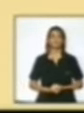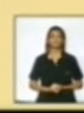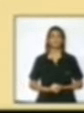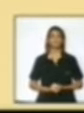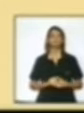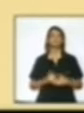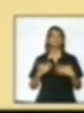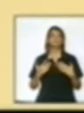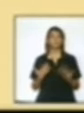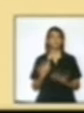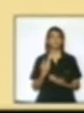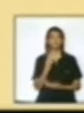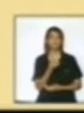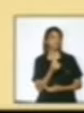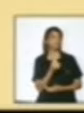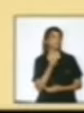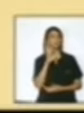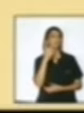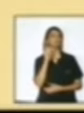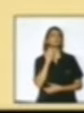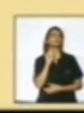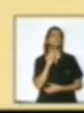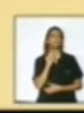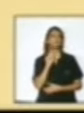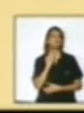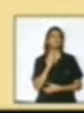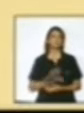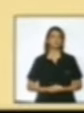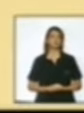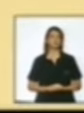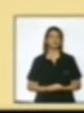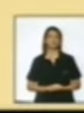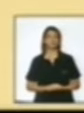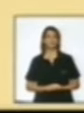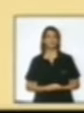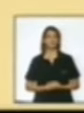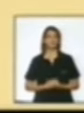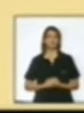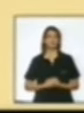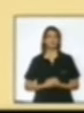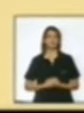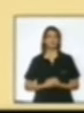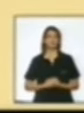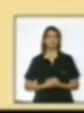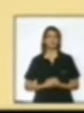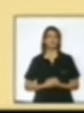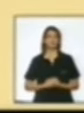Então, esse 36, o que vai acontecer com ele? Ele vai subir.